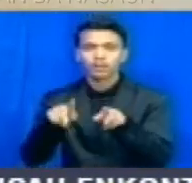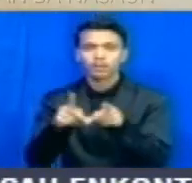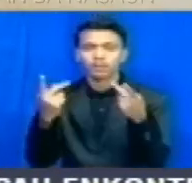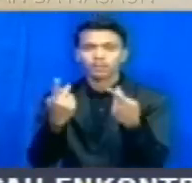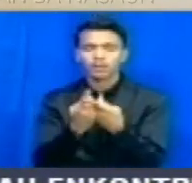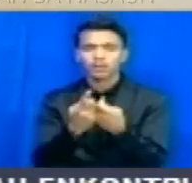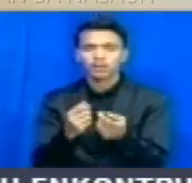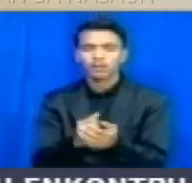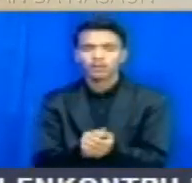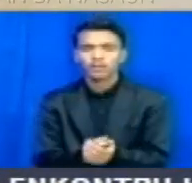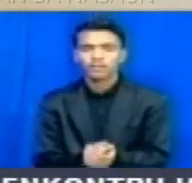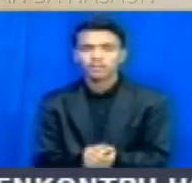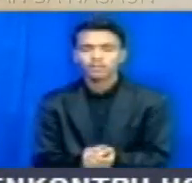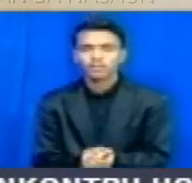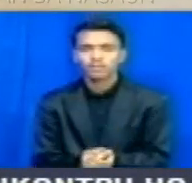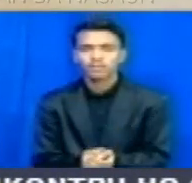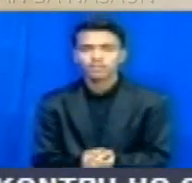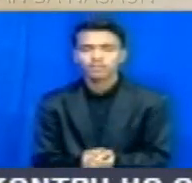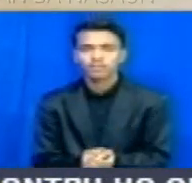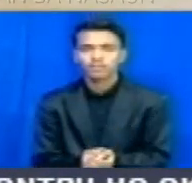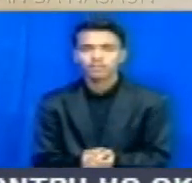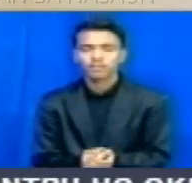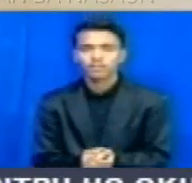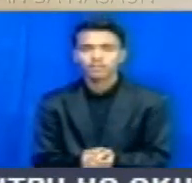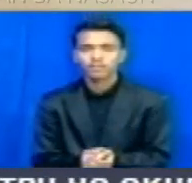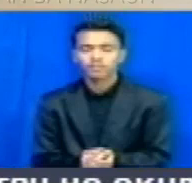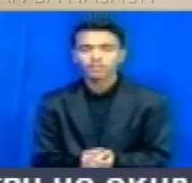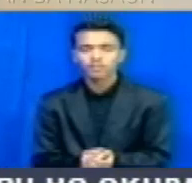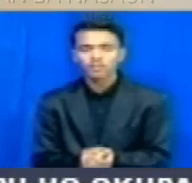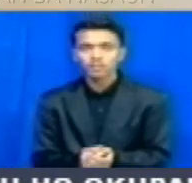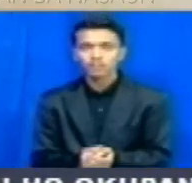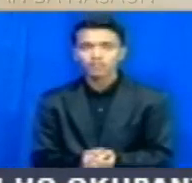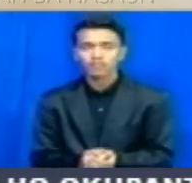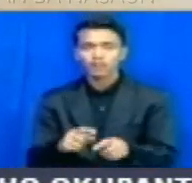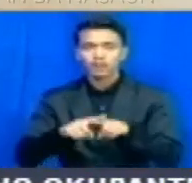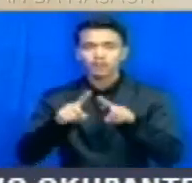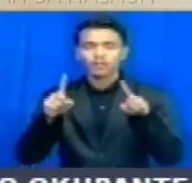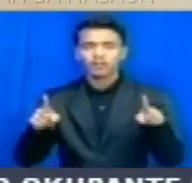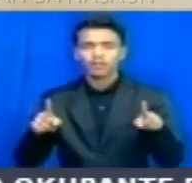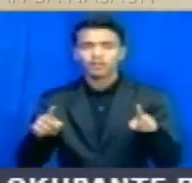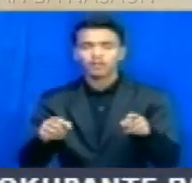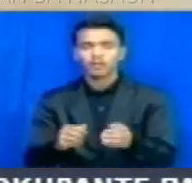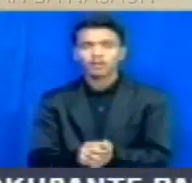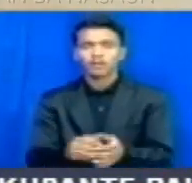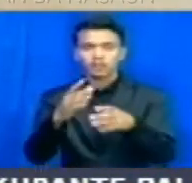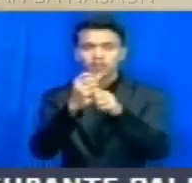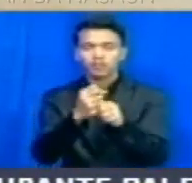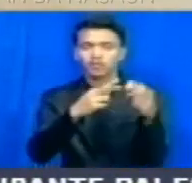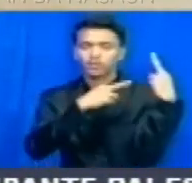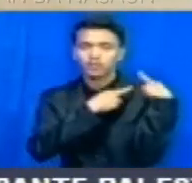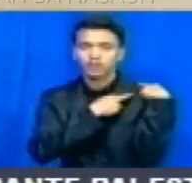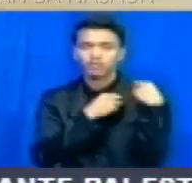ema Manfahe Wanida nemos parte de separai de ne wanitu. Ne vedem asta, asumi responsabilitatea de